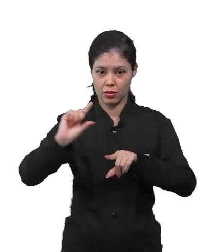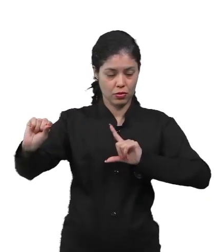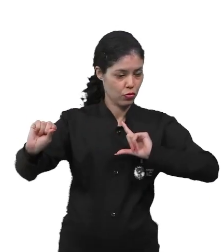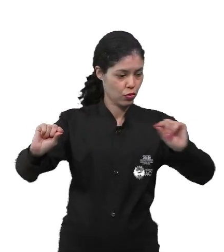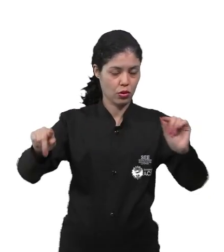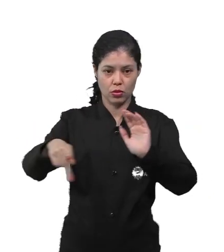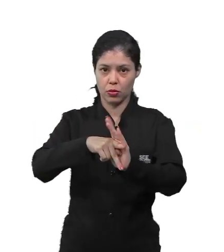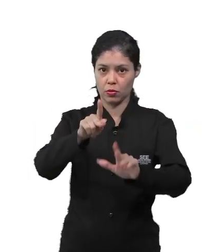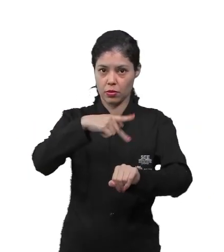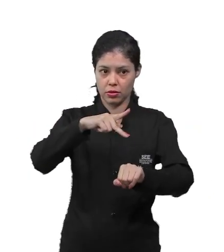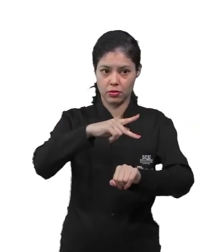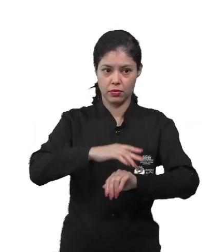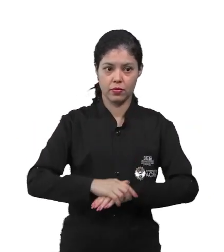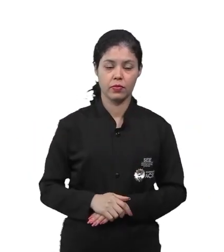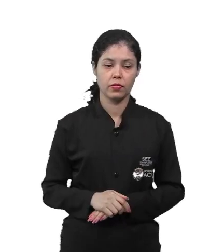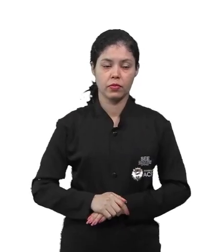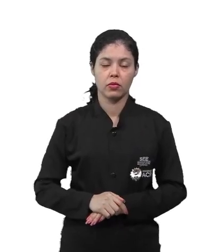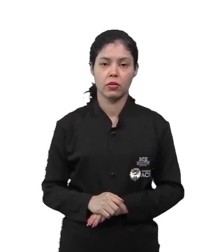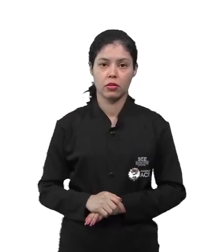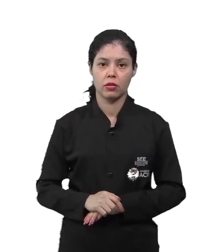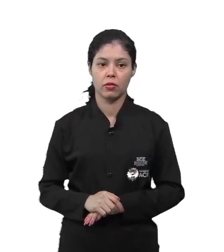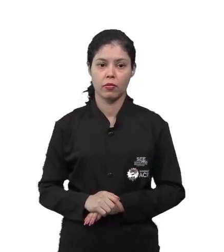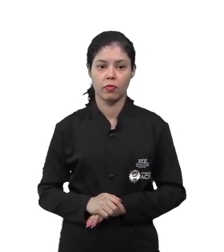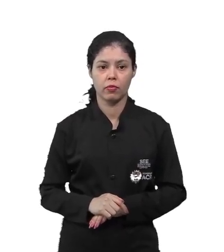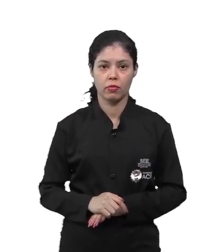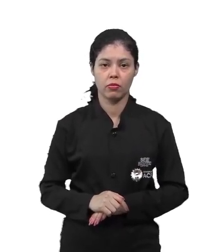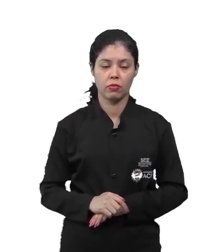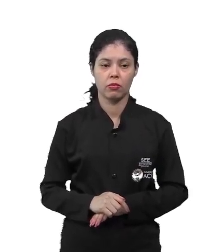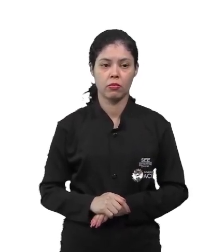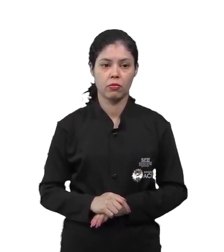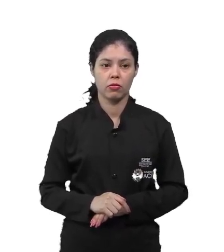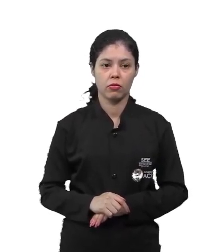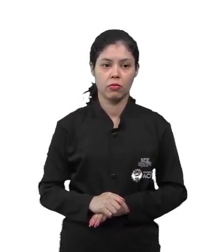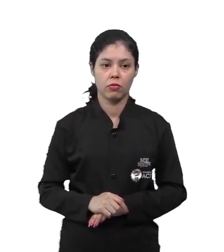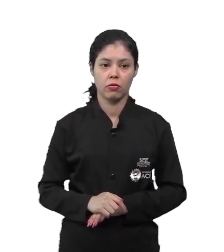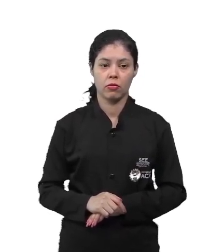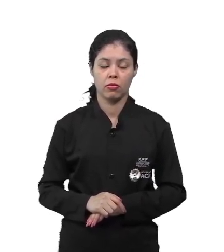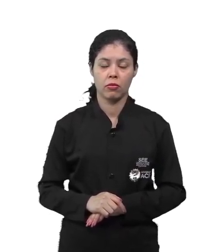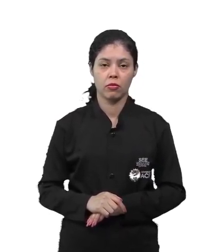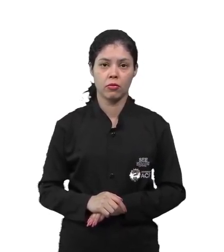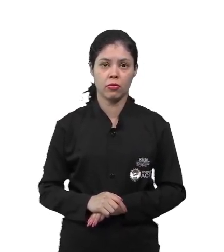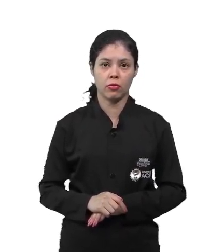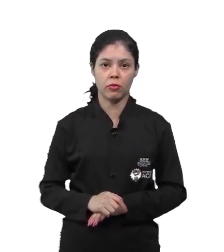refugiadas ou se tornam de verdade.